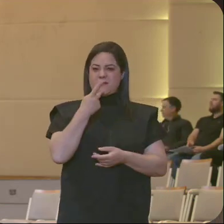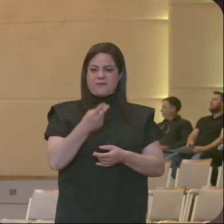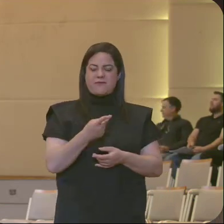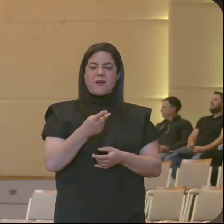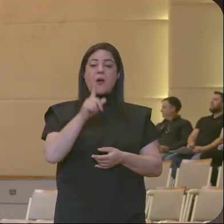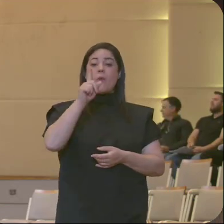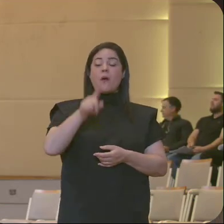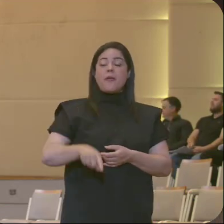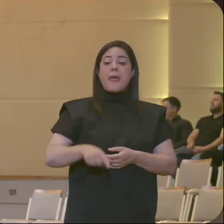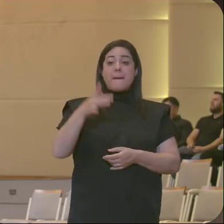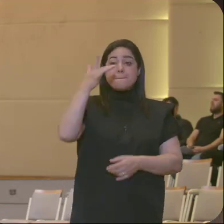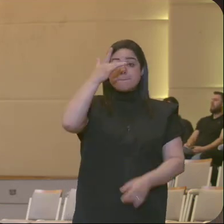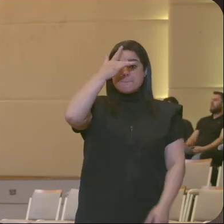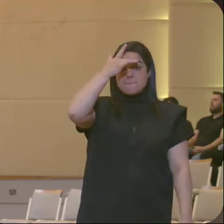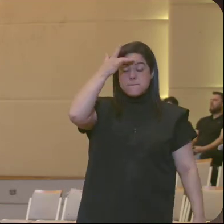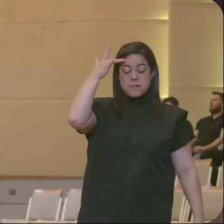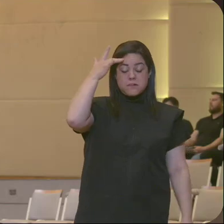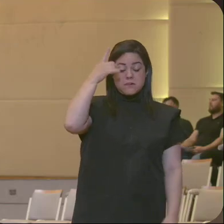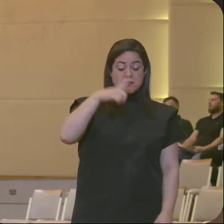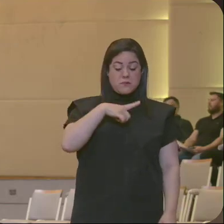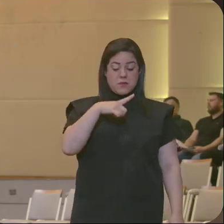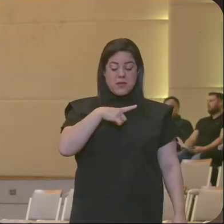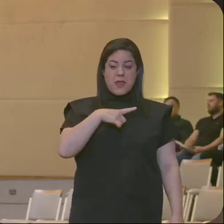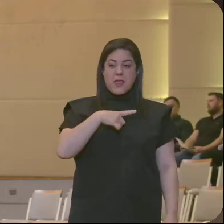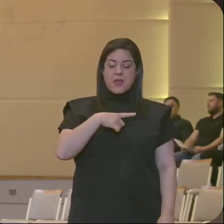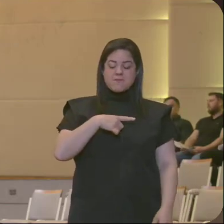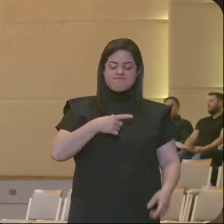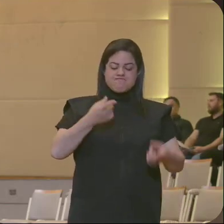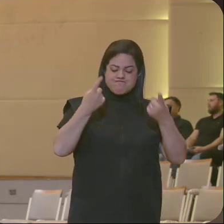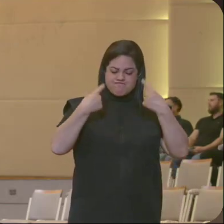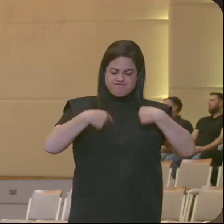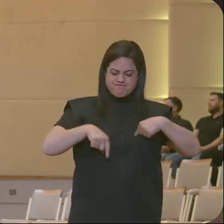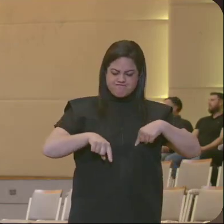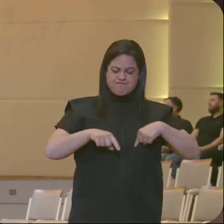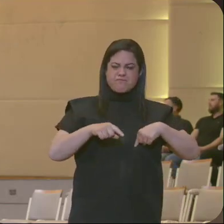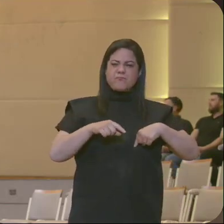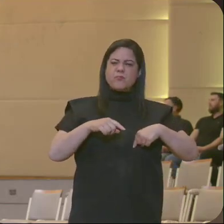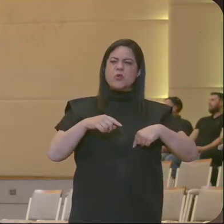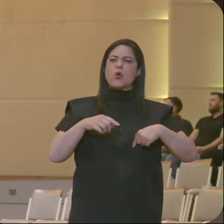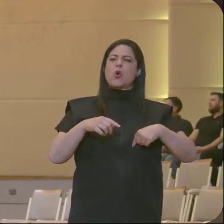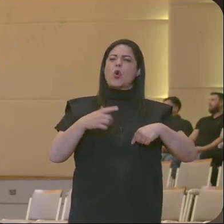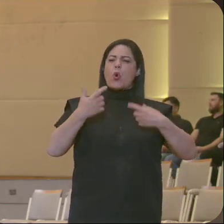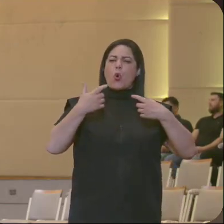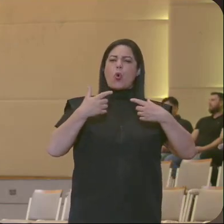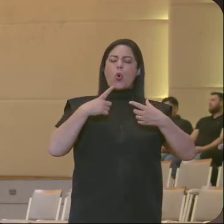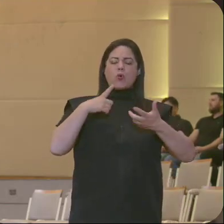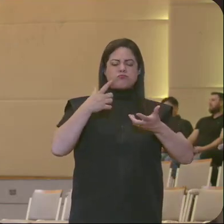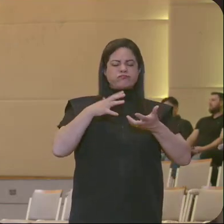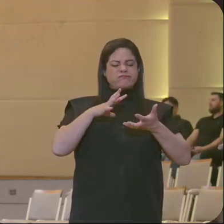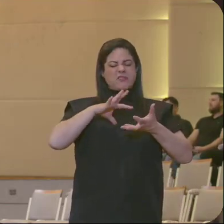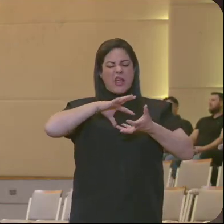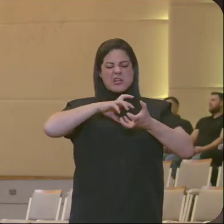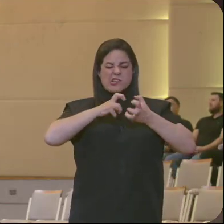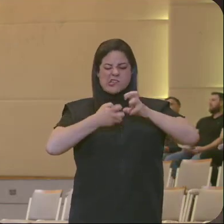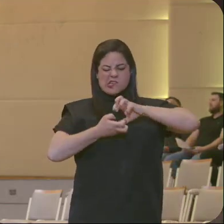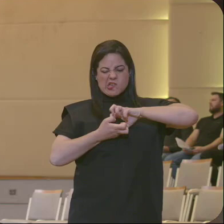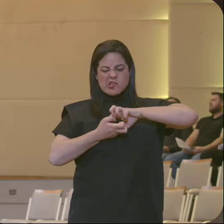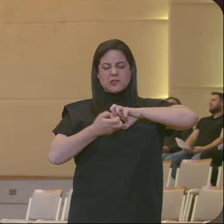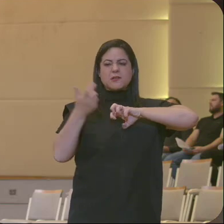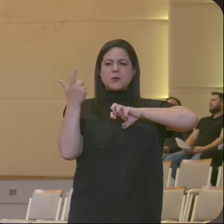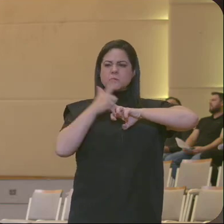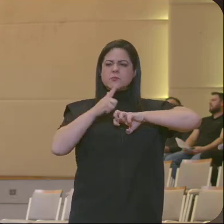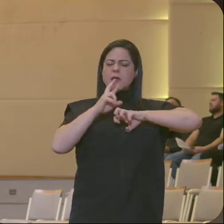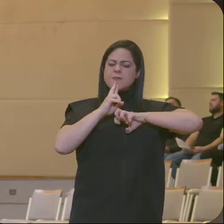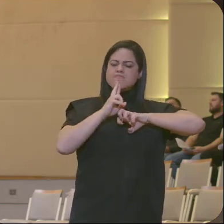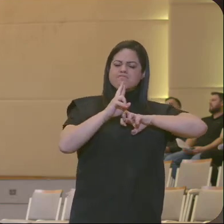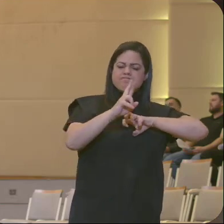pela qual a energia armazenada em um corpo deformado é devolvida quando cessa a tensão causadora de